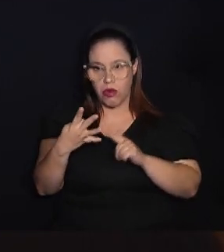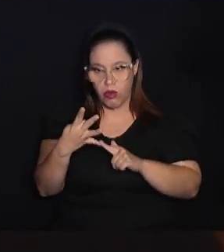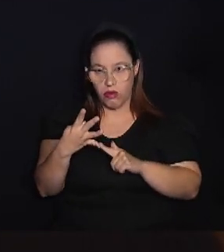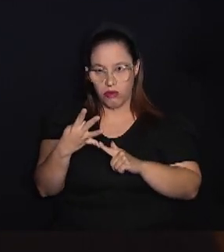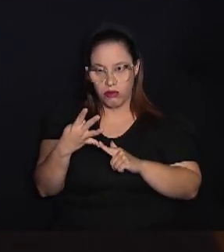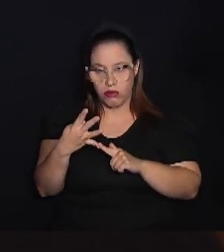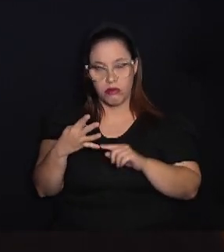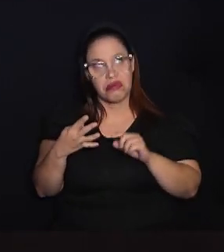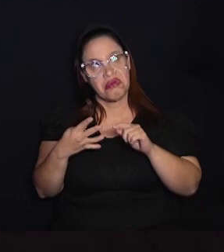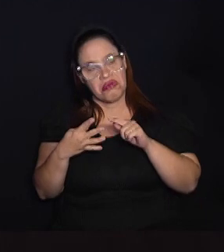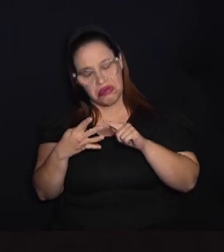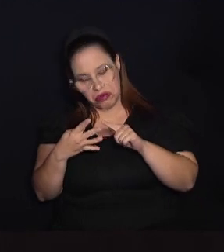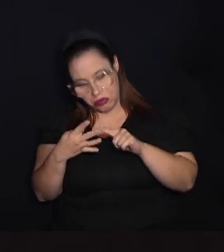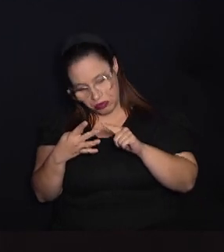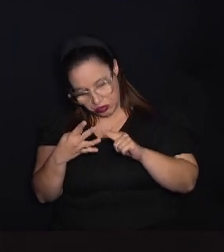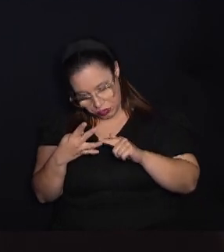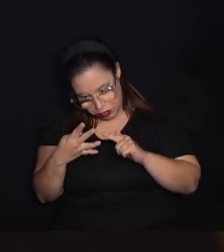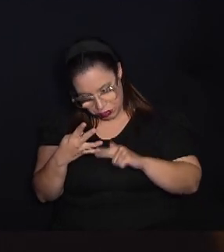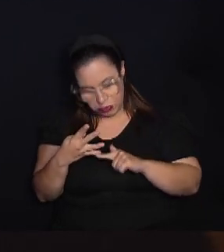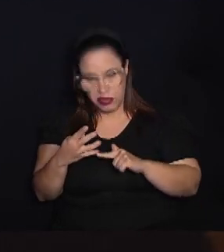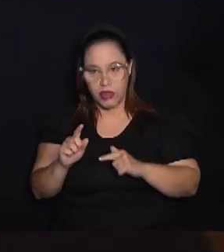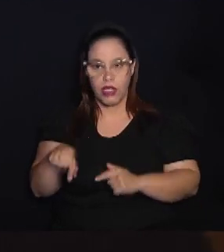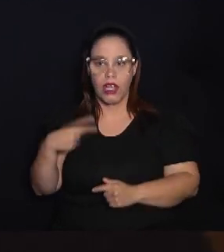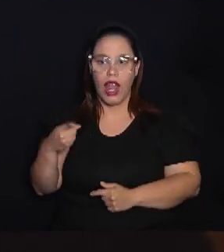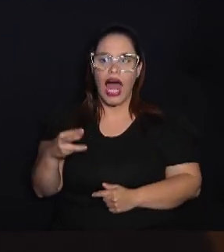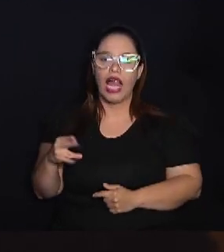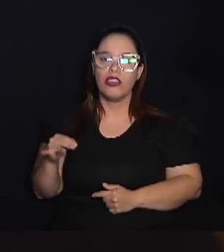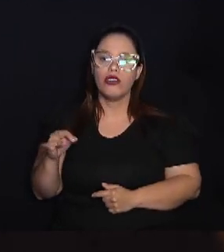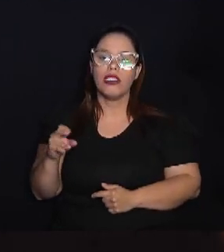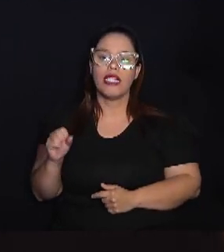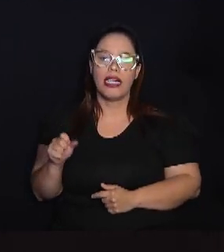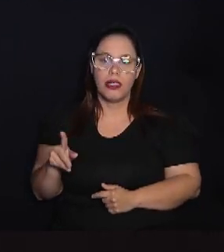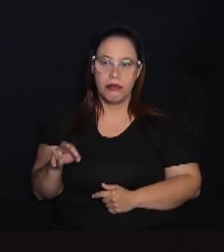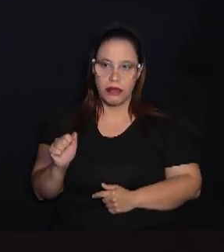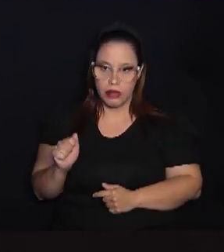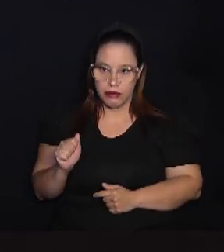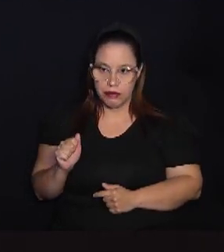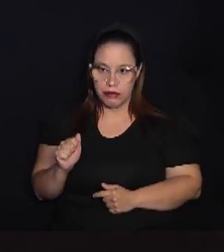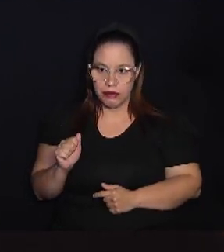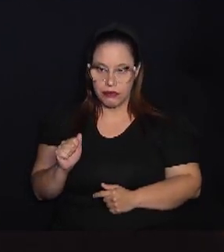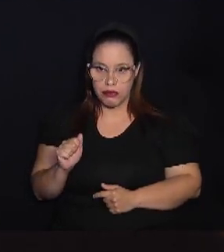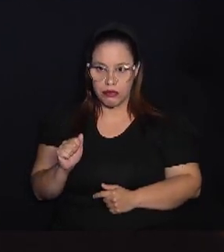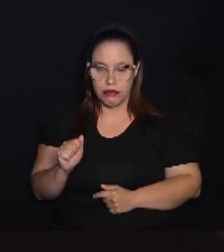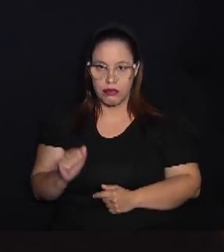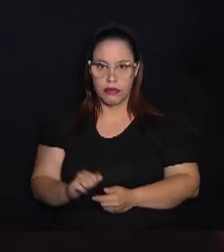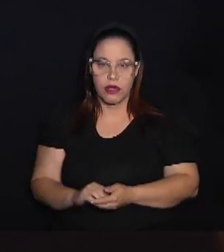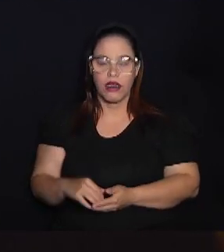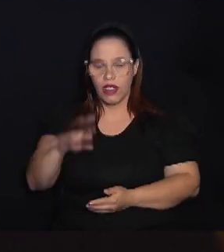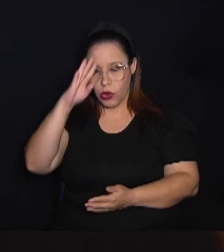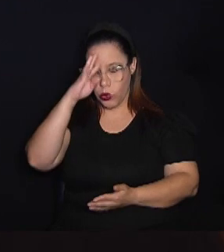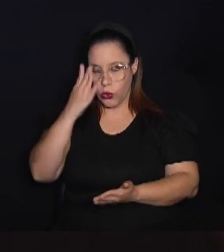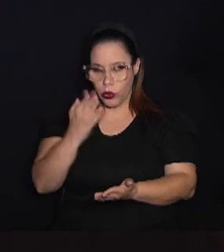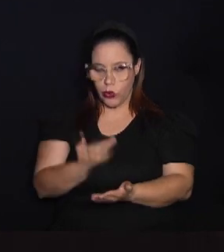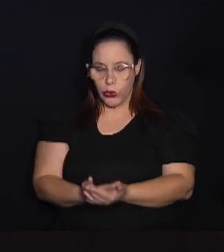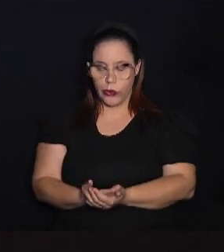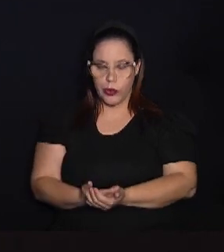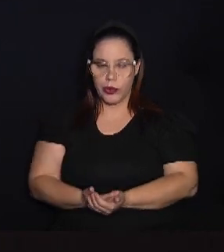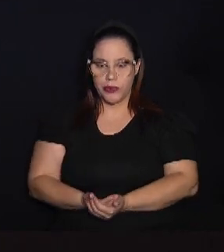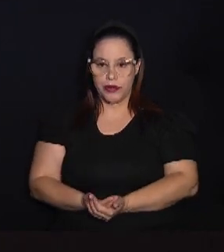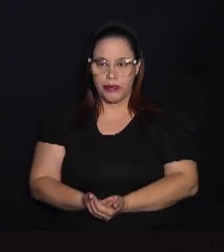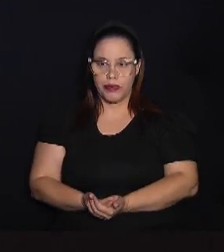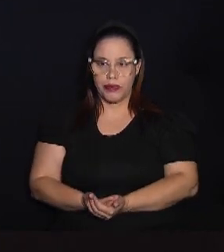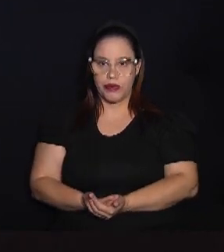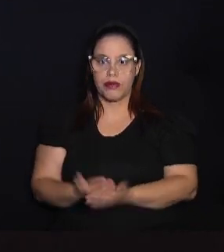ainda mais 3. E depois eu tenho radioterapia. Mas, assim, eu creio que,